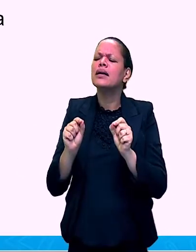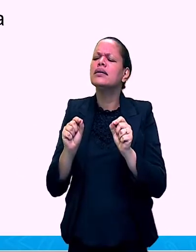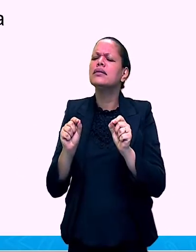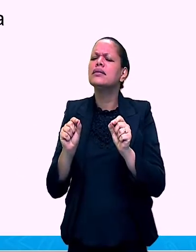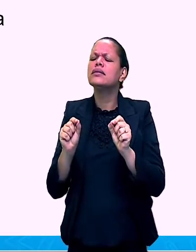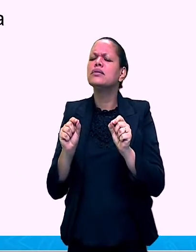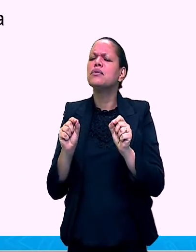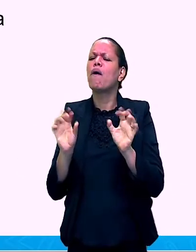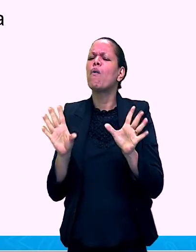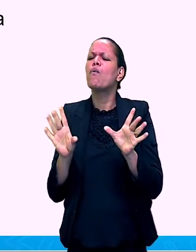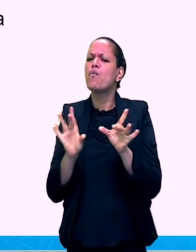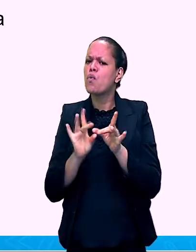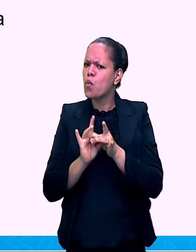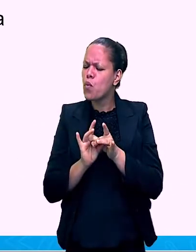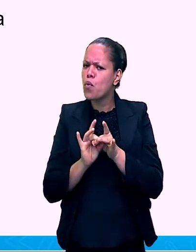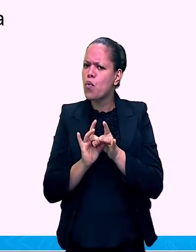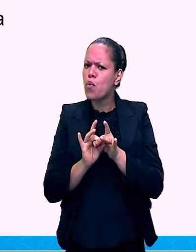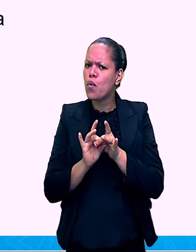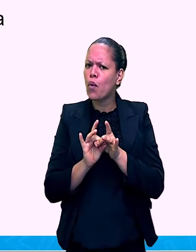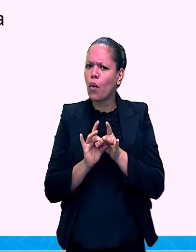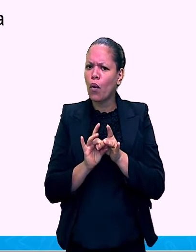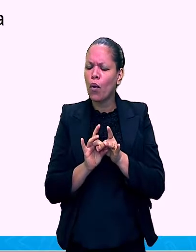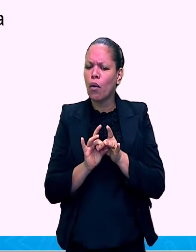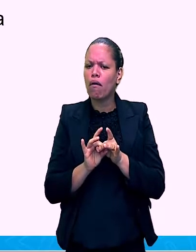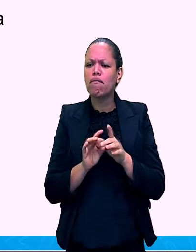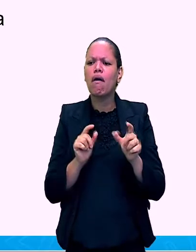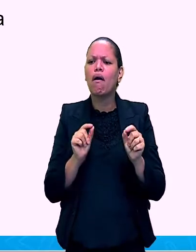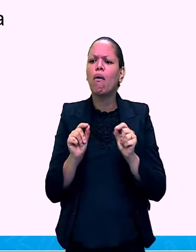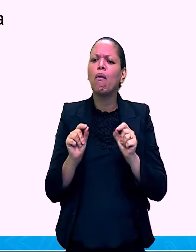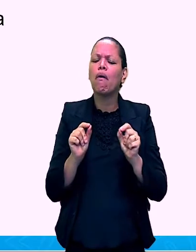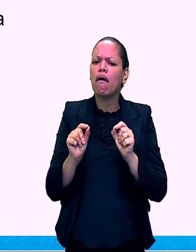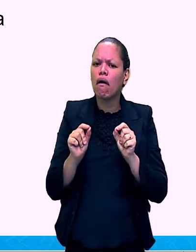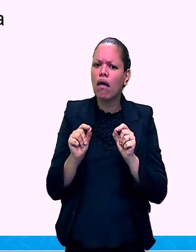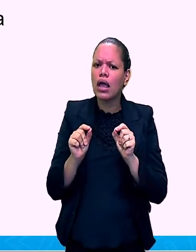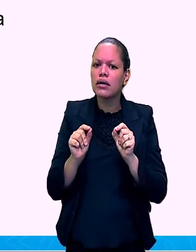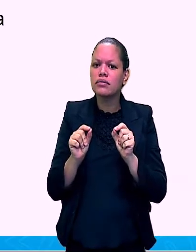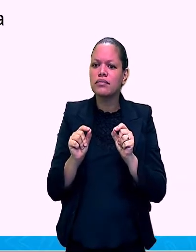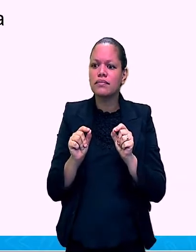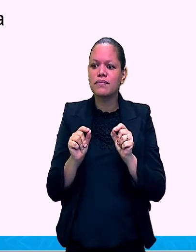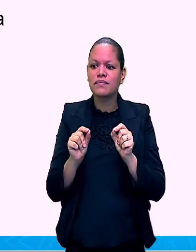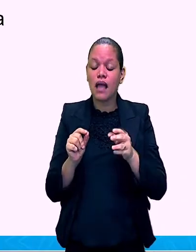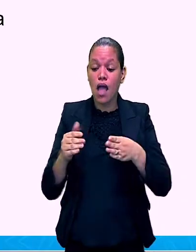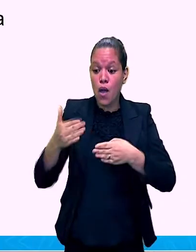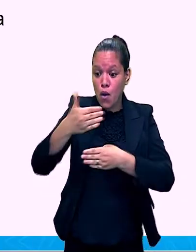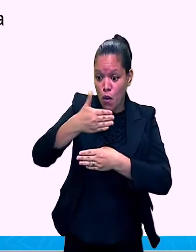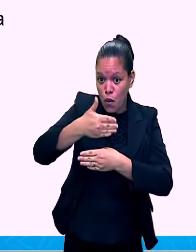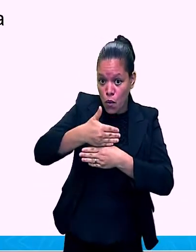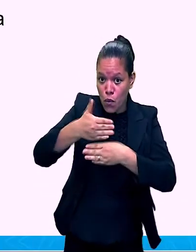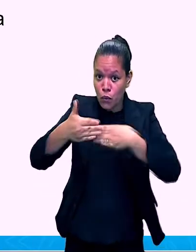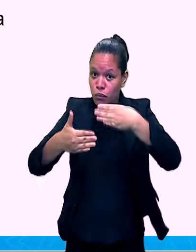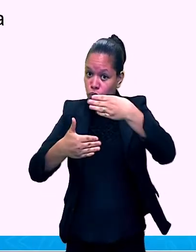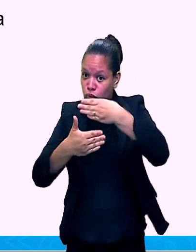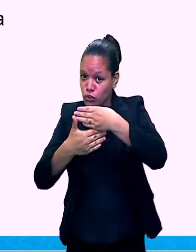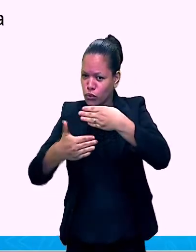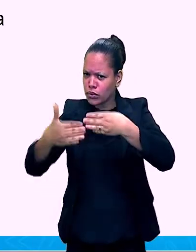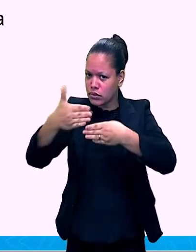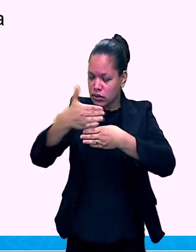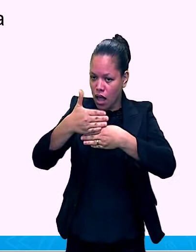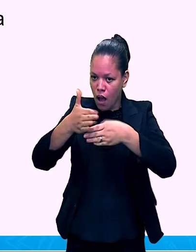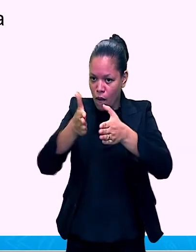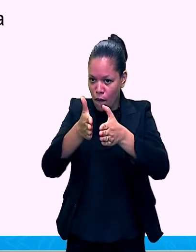que são os elementos construídos no espaço. Vou dar um exemplo para você. A